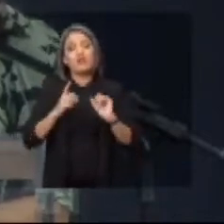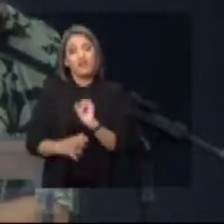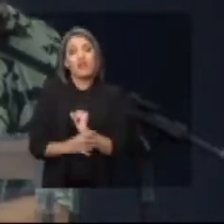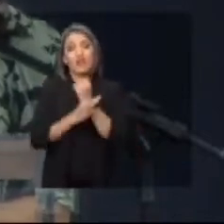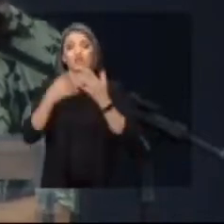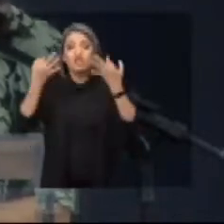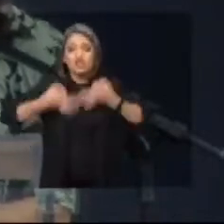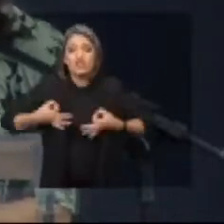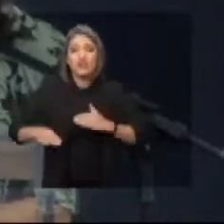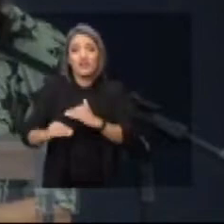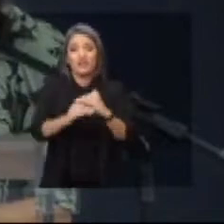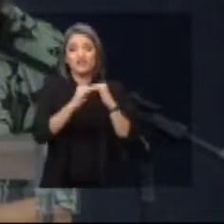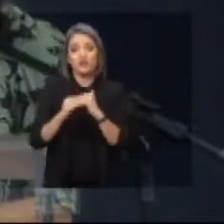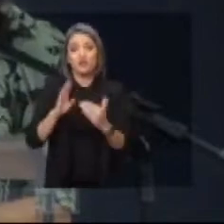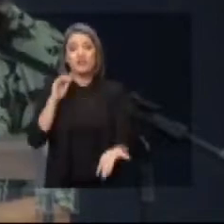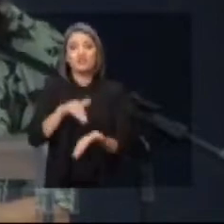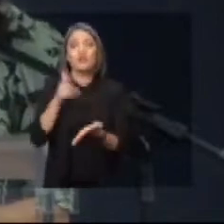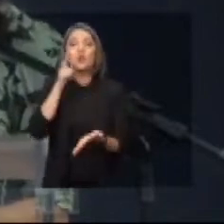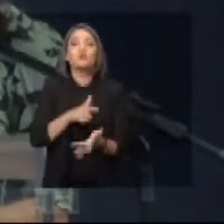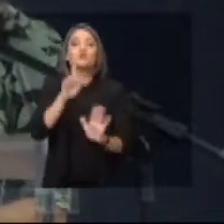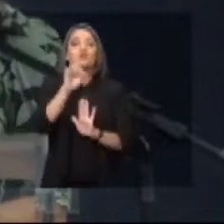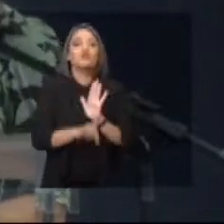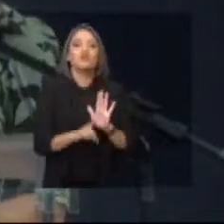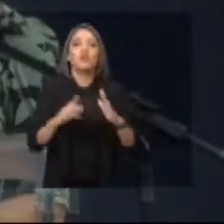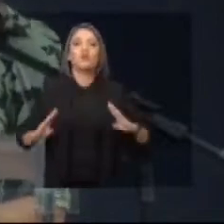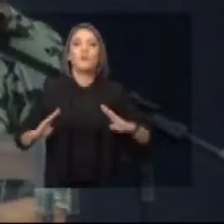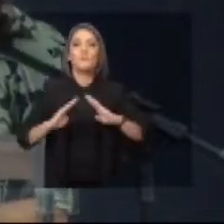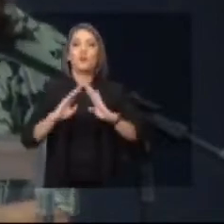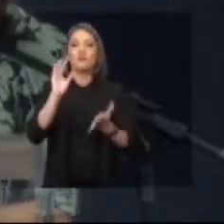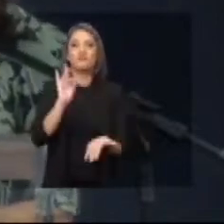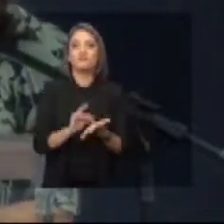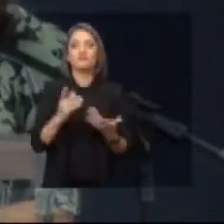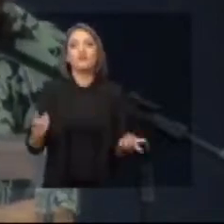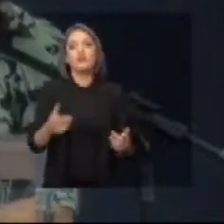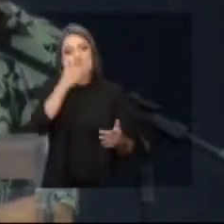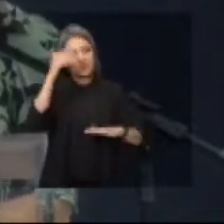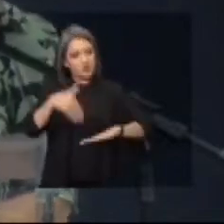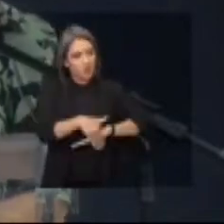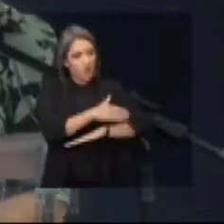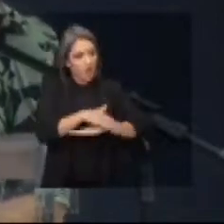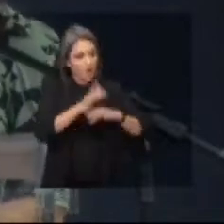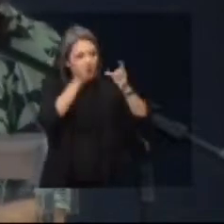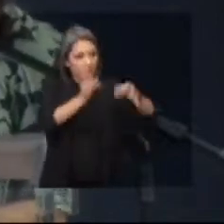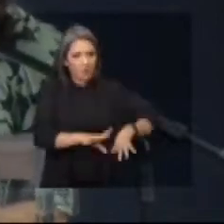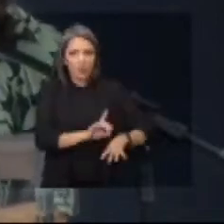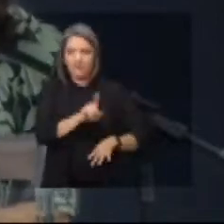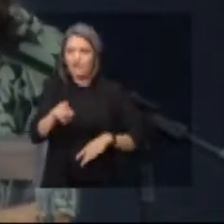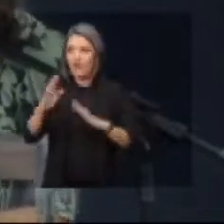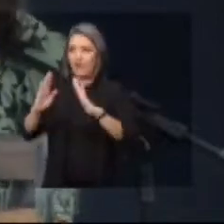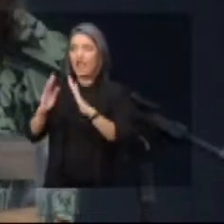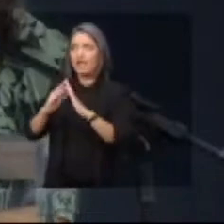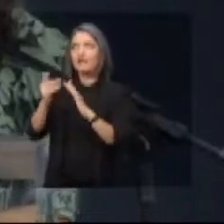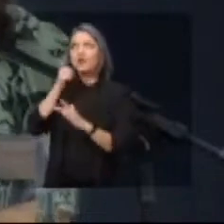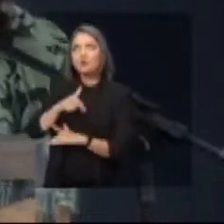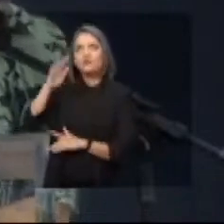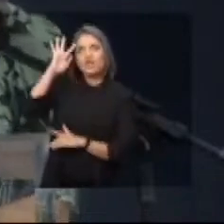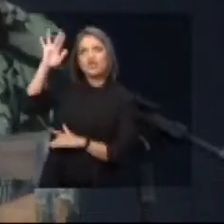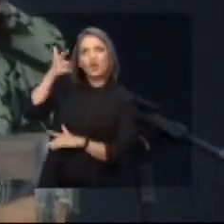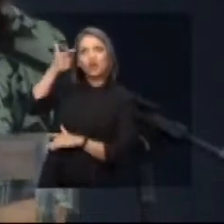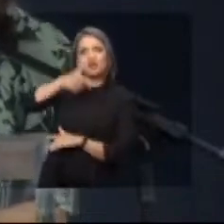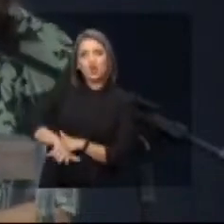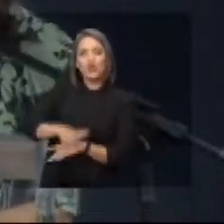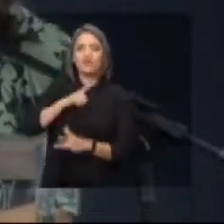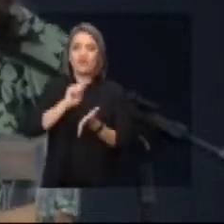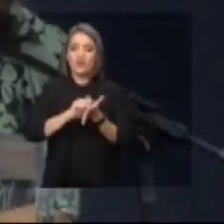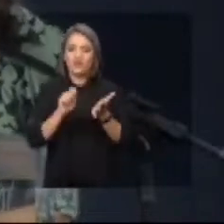seja garantido a todos o direito fundamental à moradia e que as pessoas deixem as ruas e tem de volta a ser o direito de sonhar já como que já nos ensinou